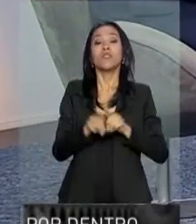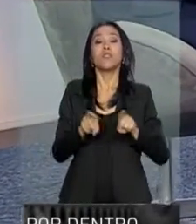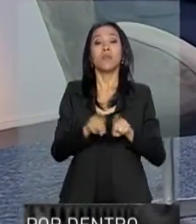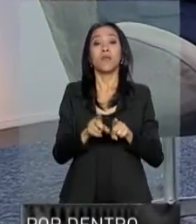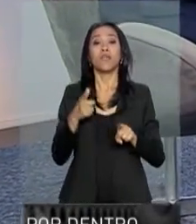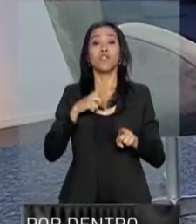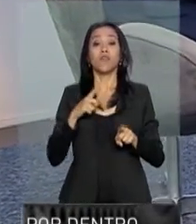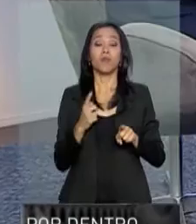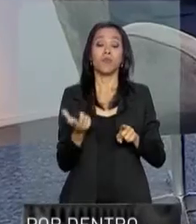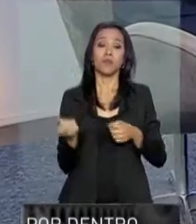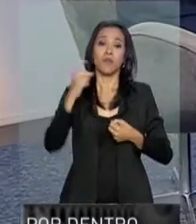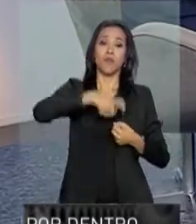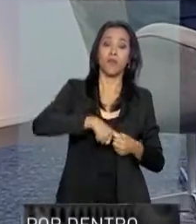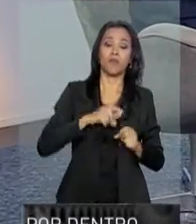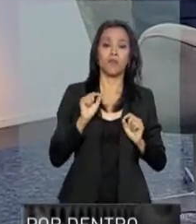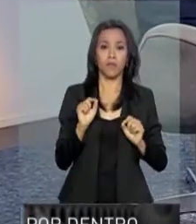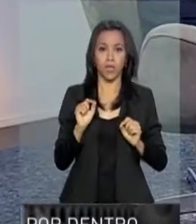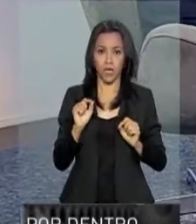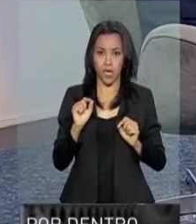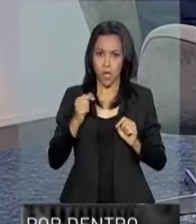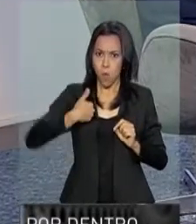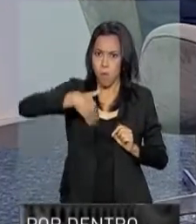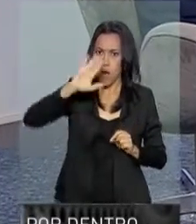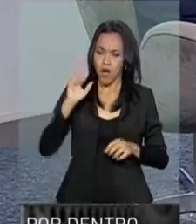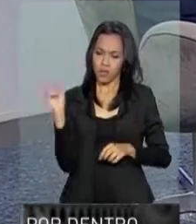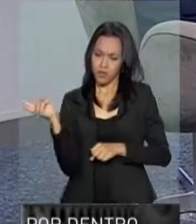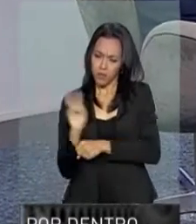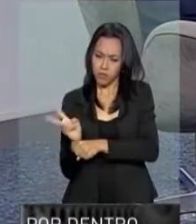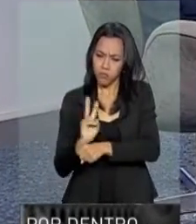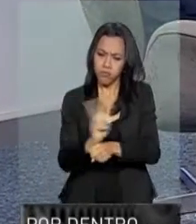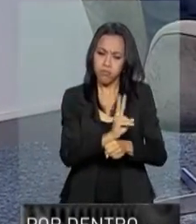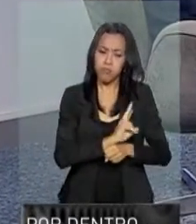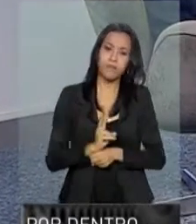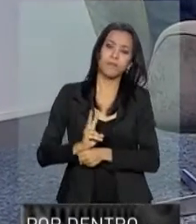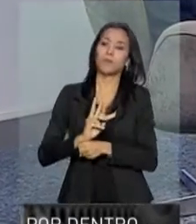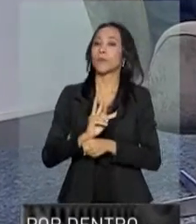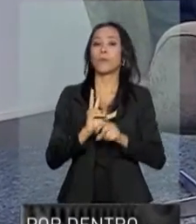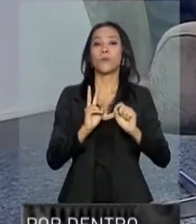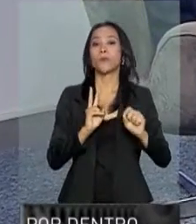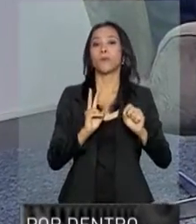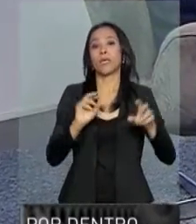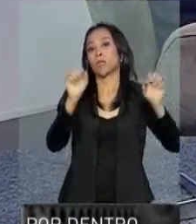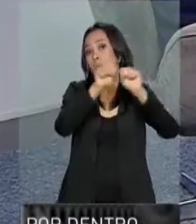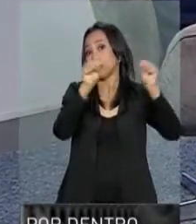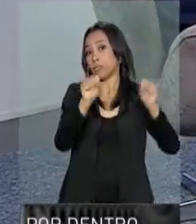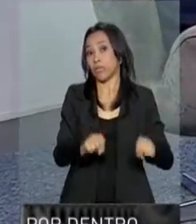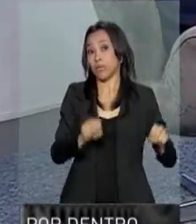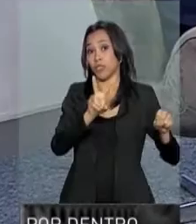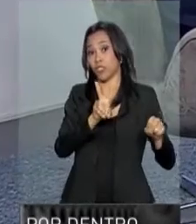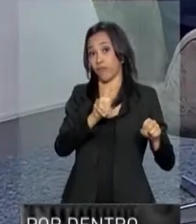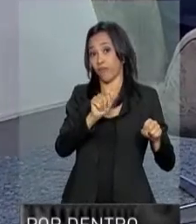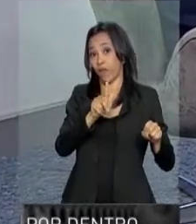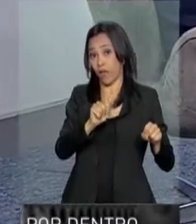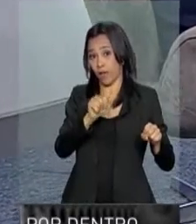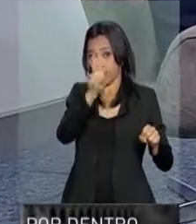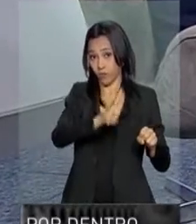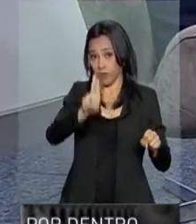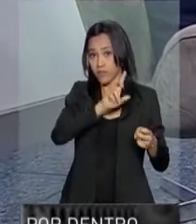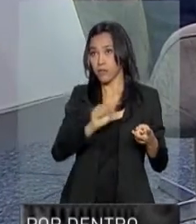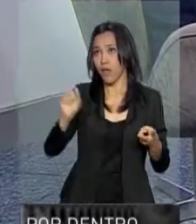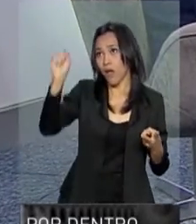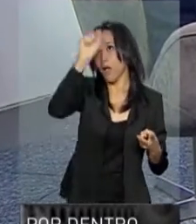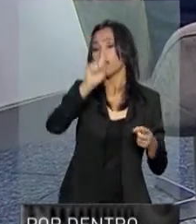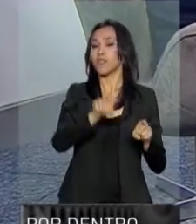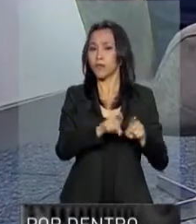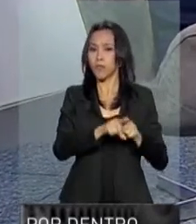nós tivemos uma maior monitoramento do sistema de reserva de vagas nas universidades também